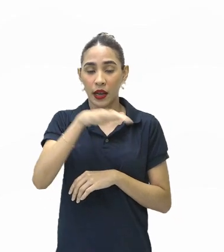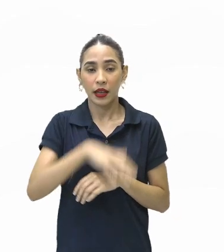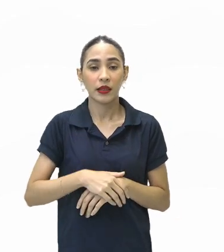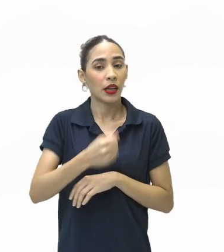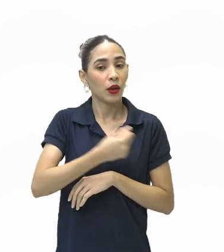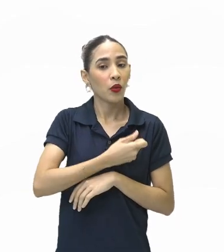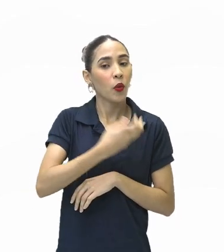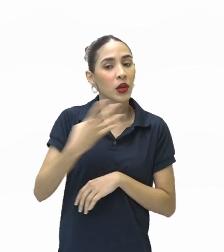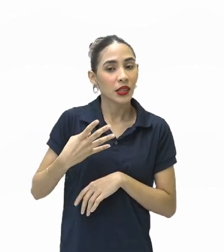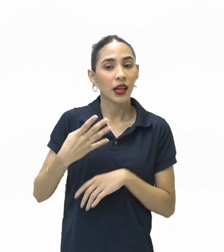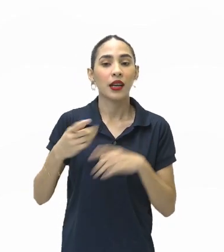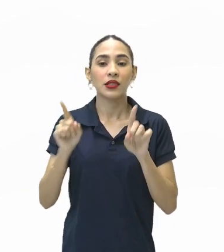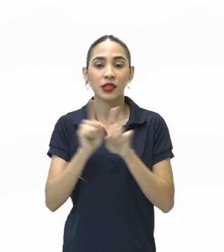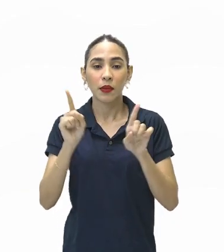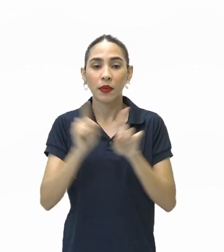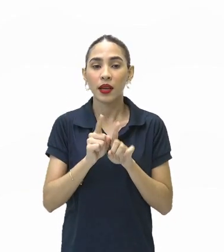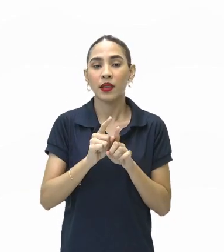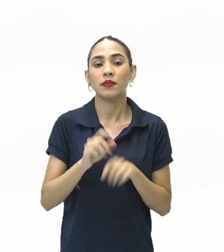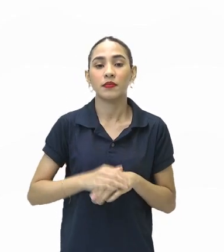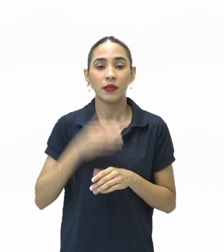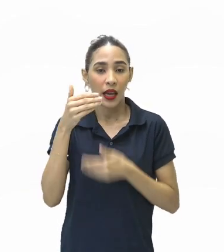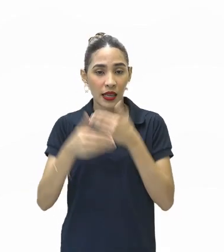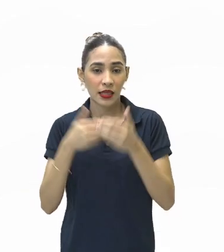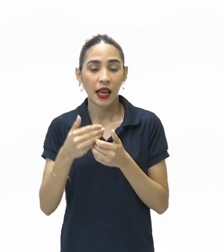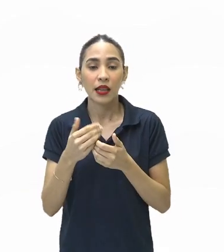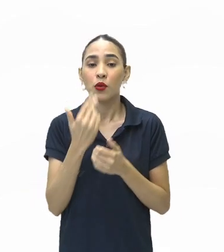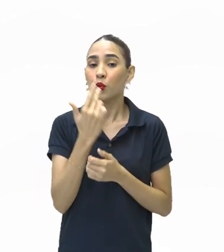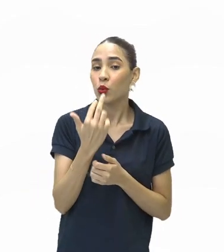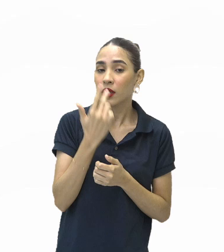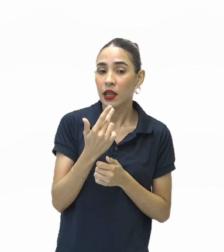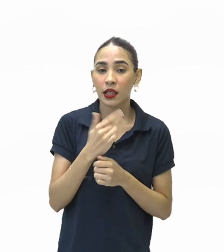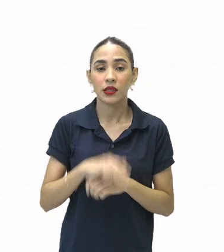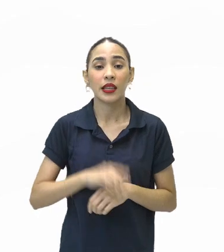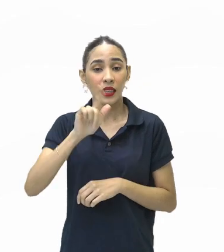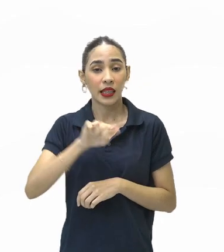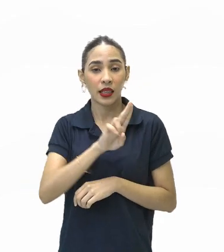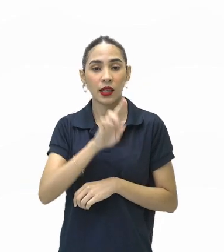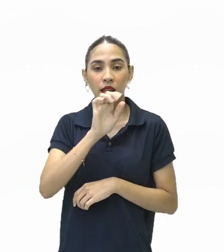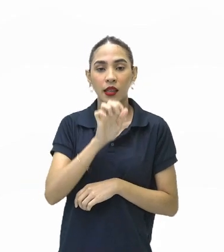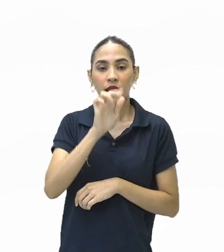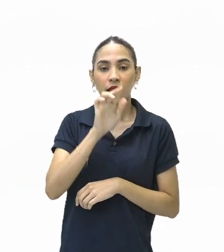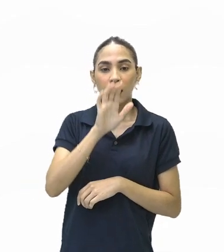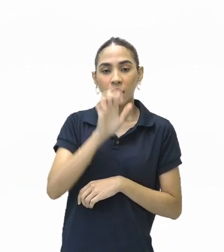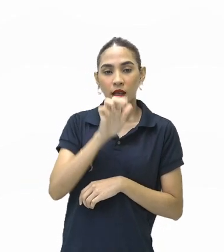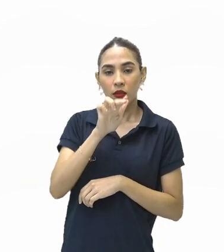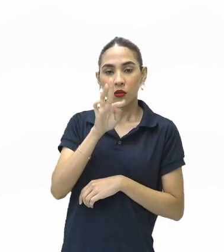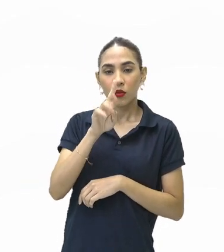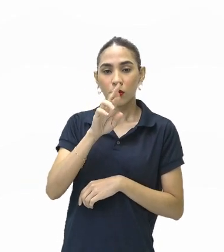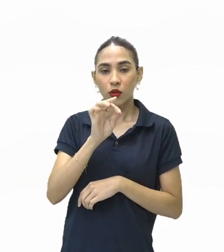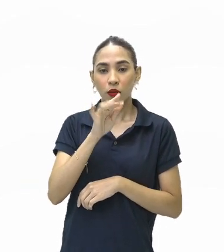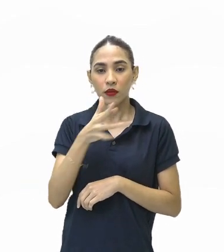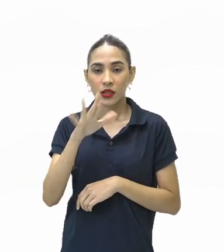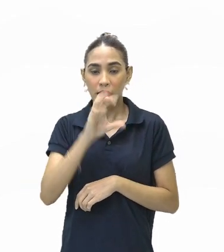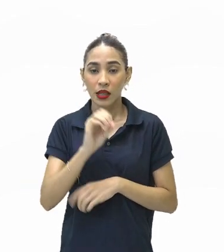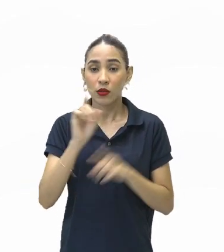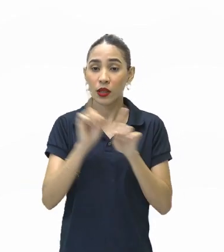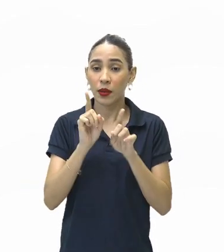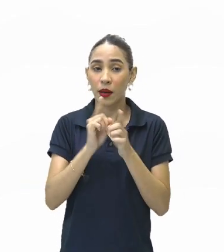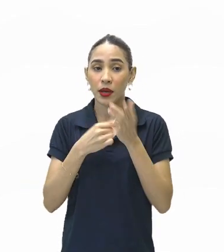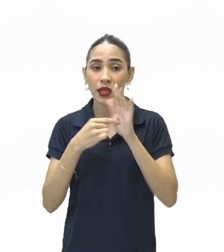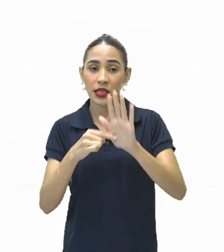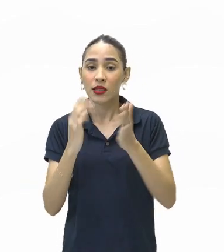em grandes quantidades, como resultado de excessos de nutrientes, que é a eutrofização, trazem